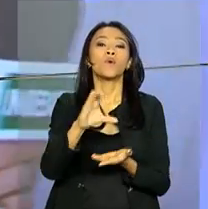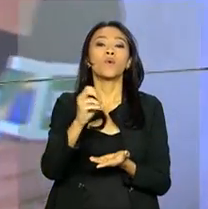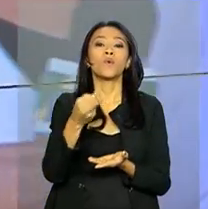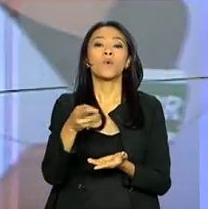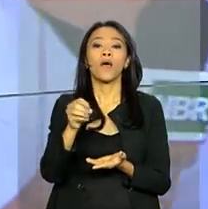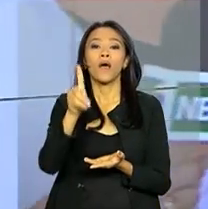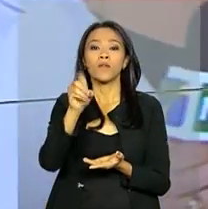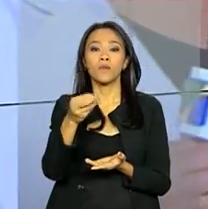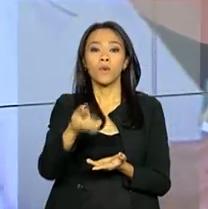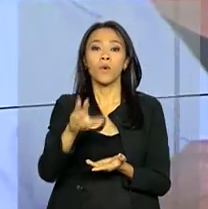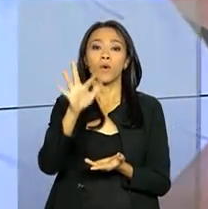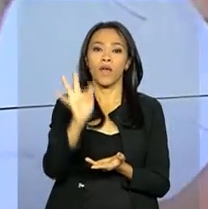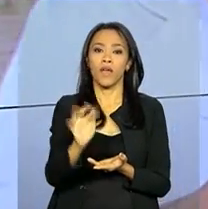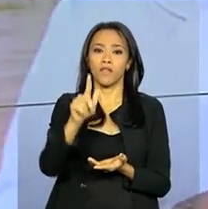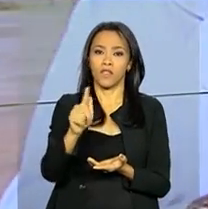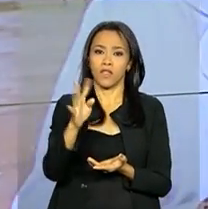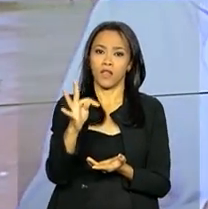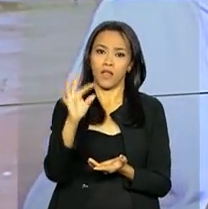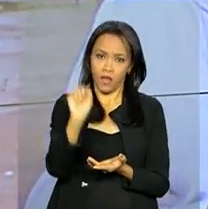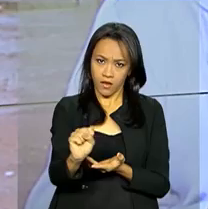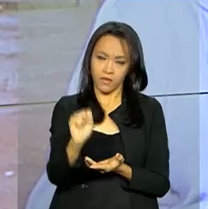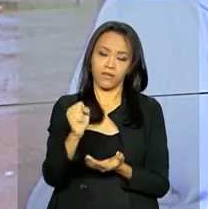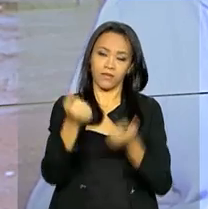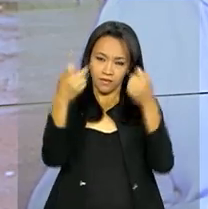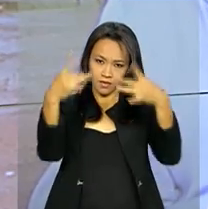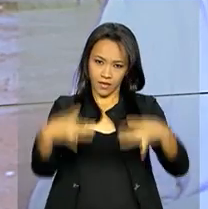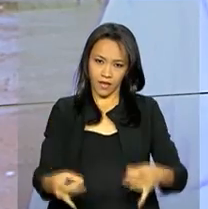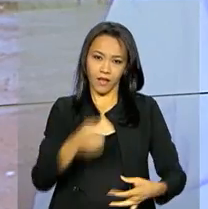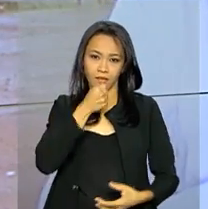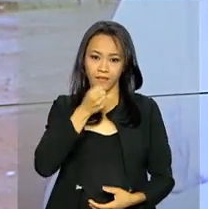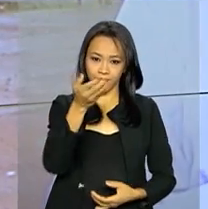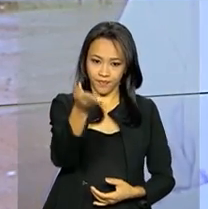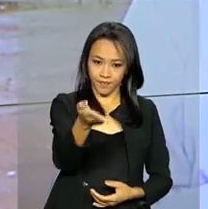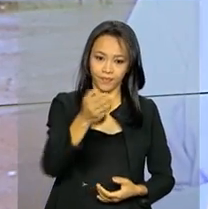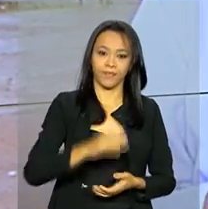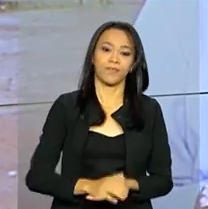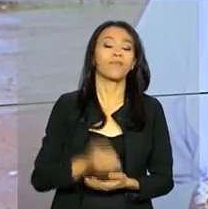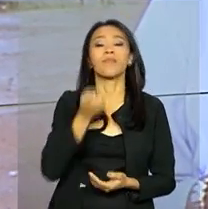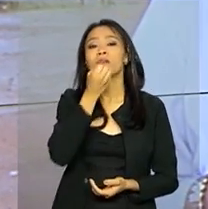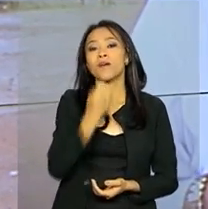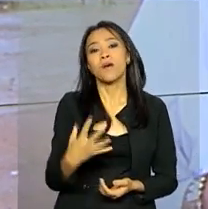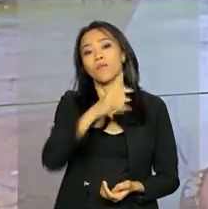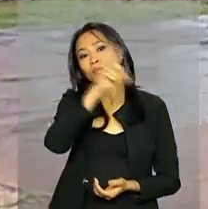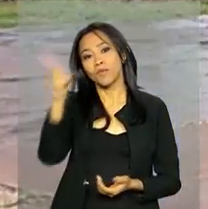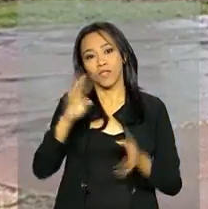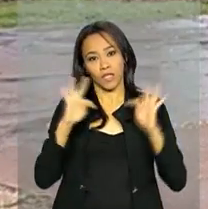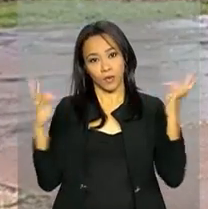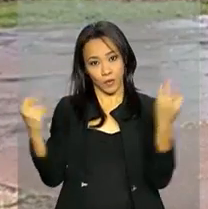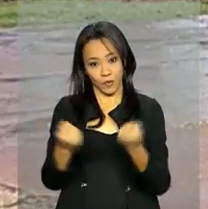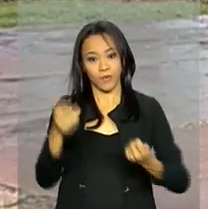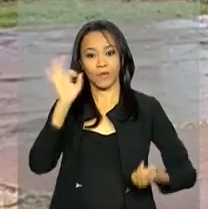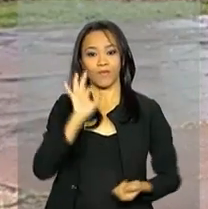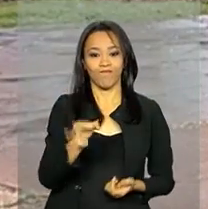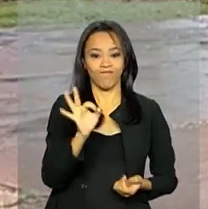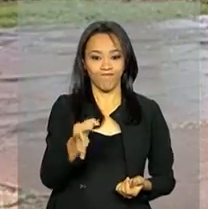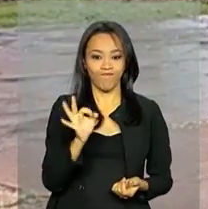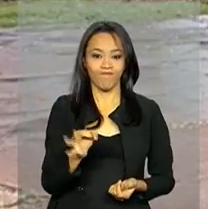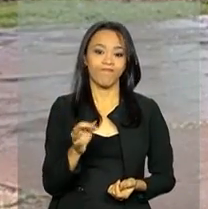traz ao vivo os detalhes para a gente. Bom dia, Mara. Bom dia, Renata. Bom dia a todos. É isso mesmo,